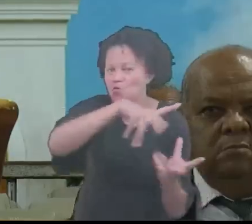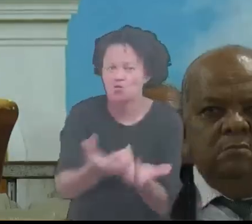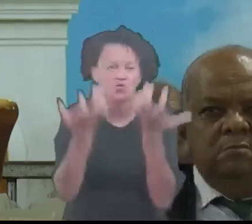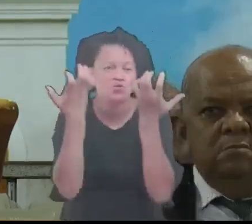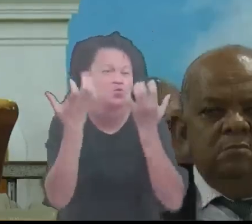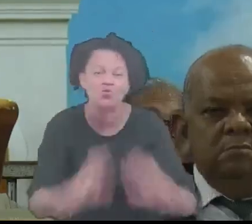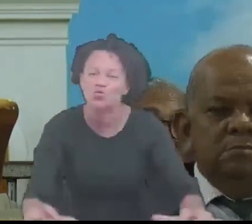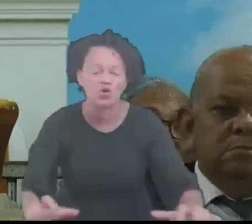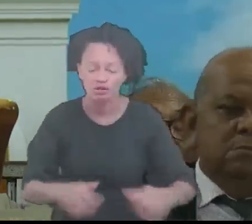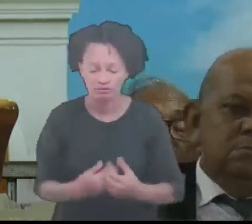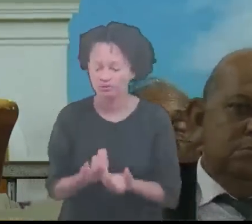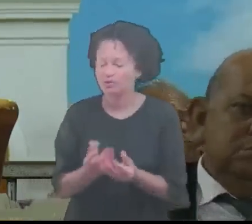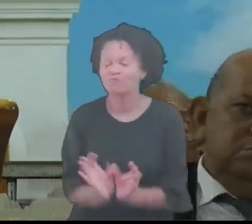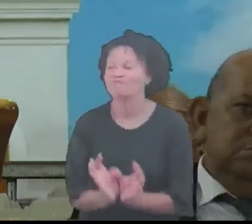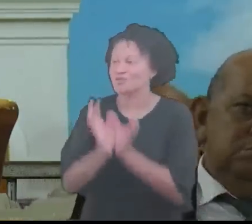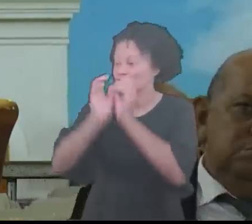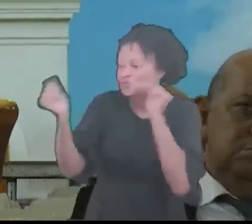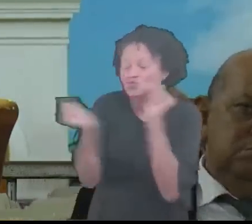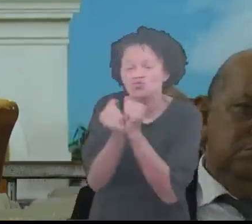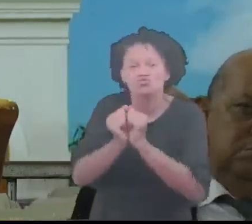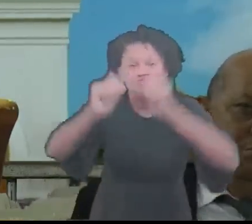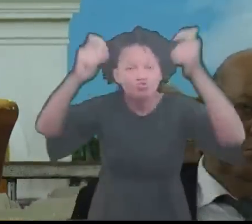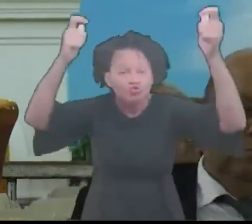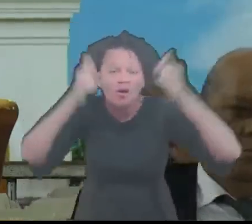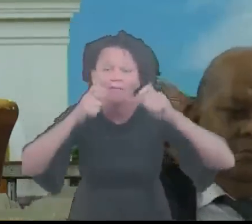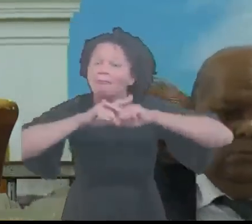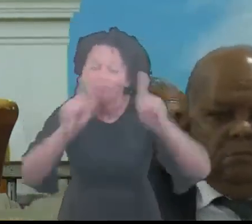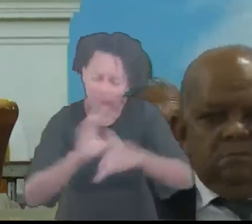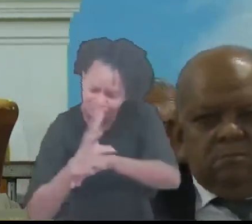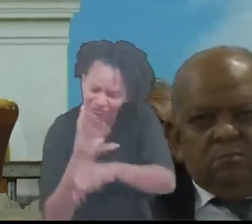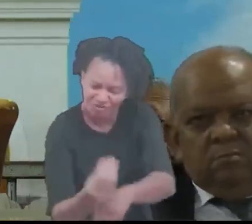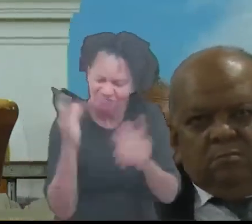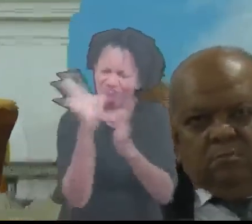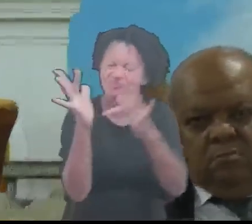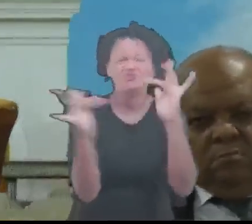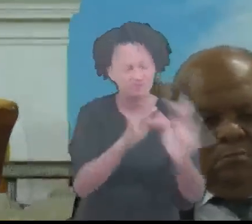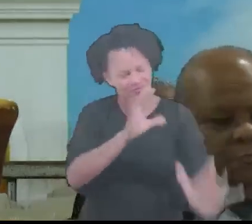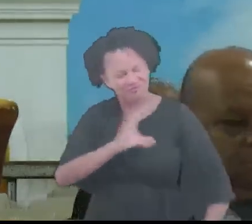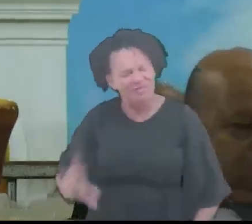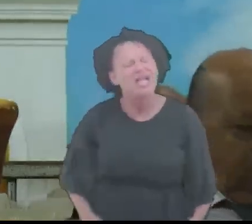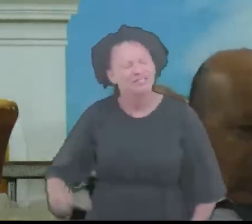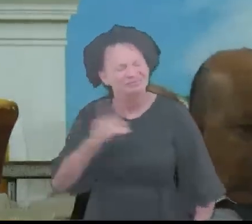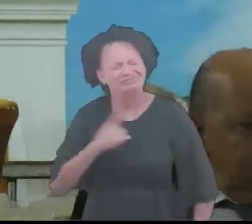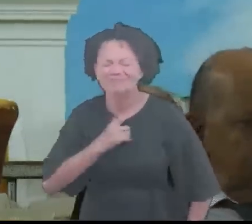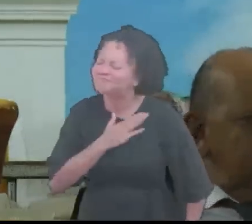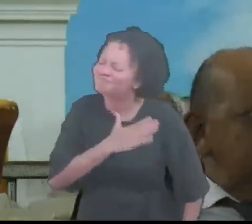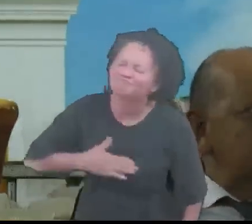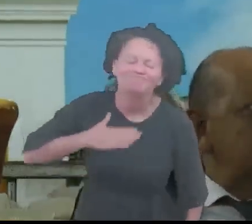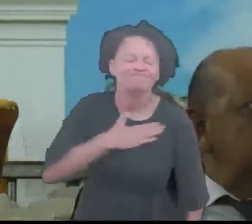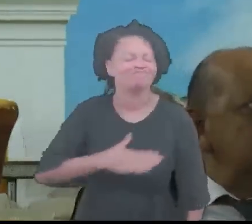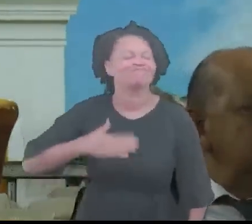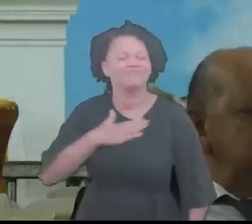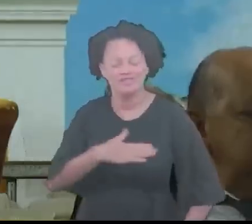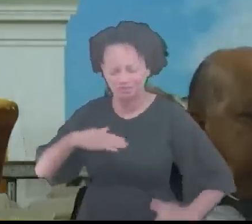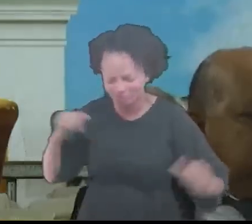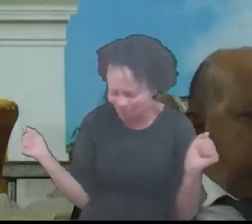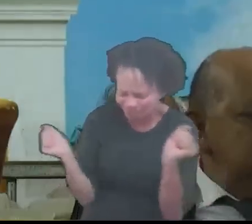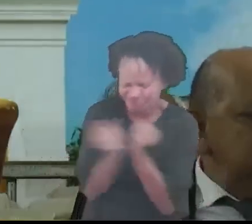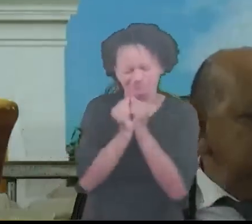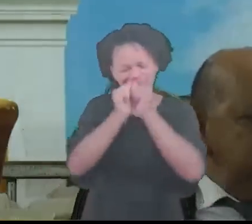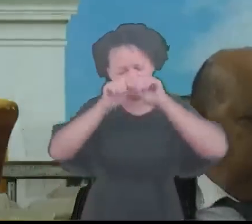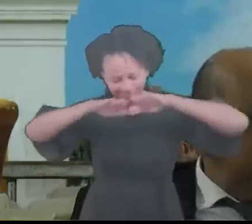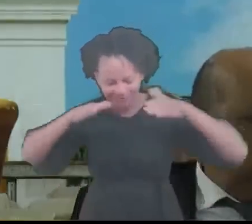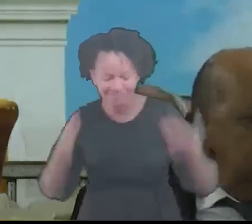quer cear com o rei. Mas a igreja de Jesus Cristo, ela tem o maior prazer de estar na mesa do